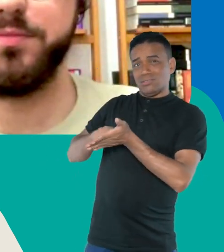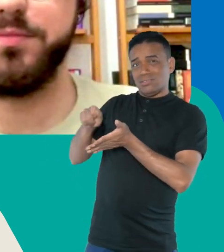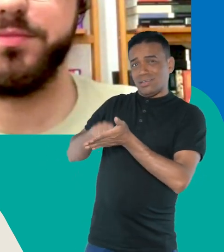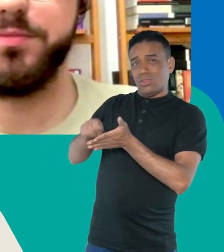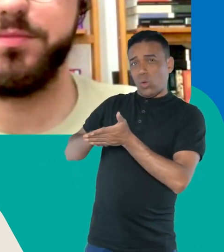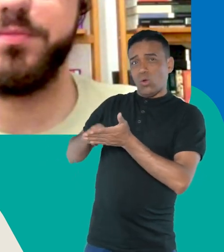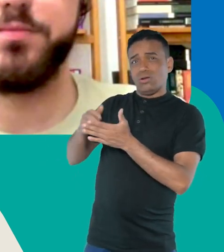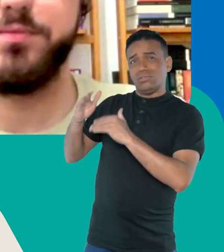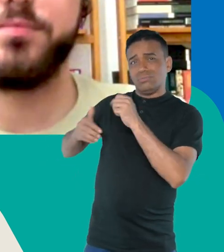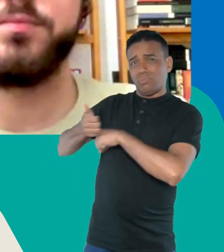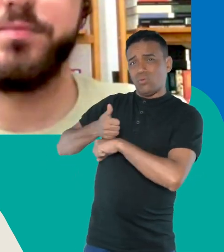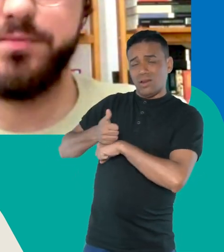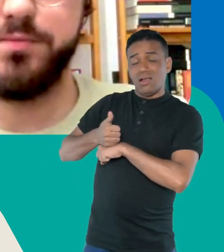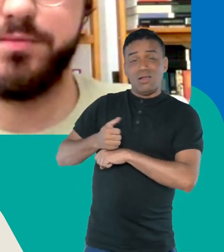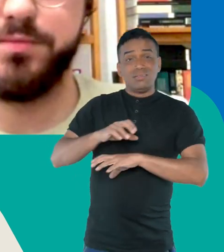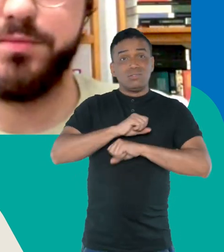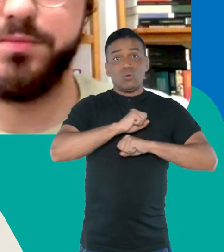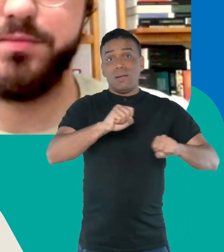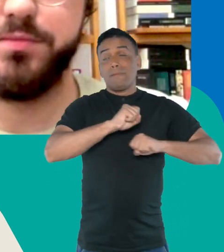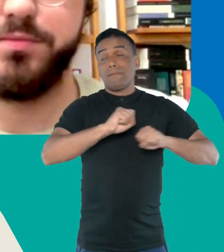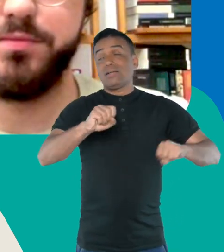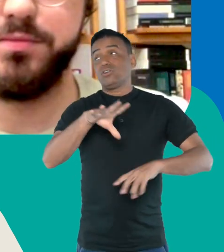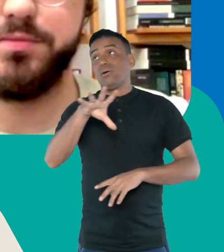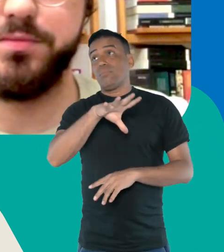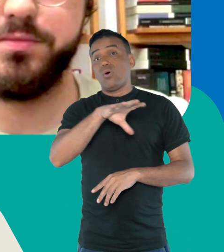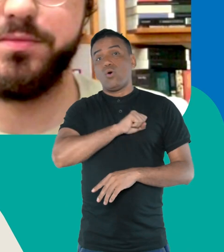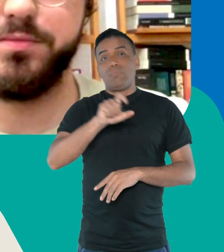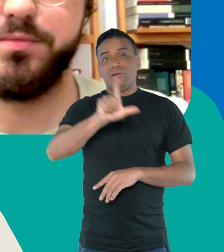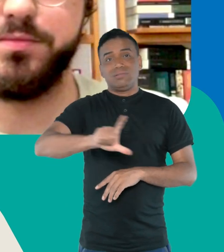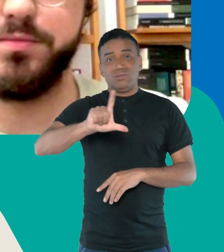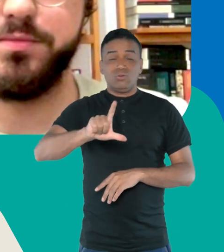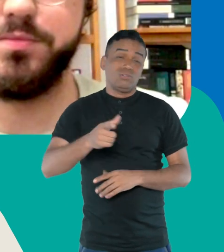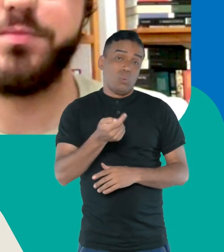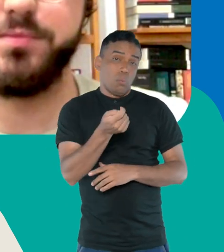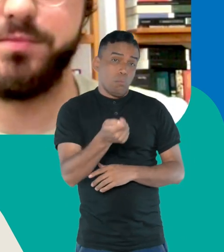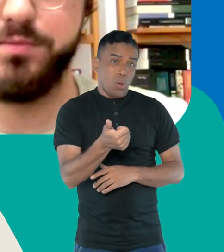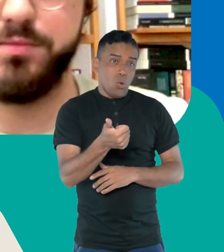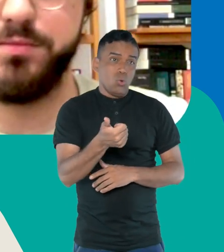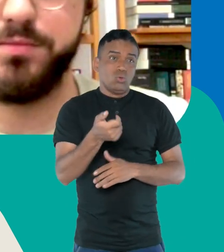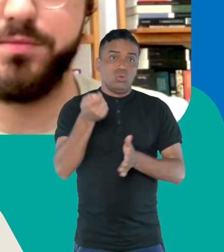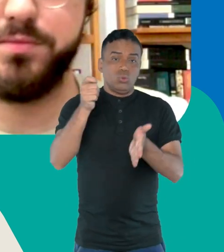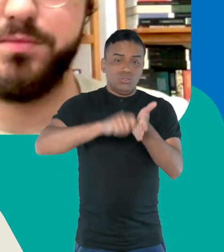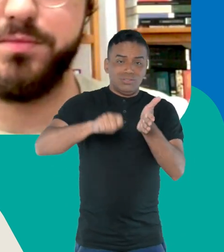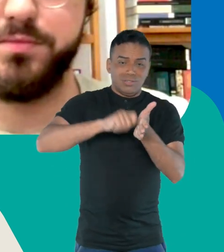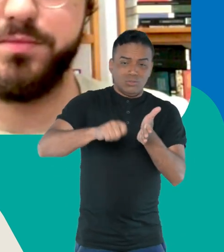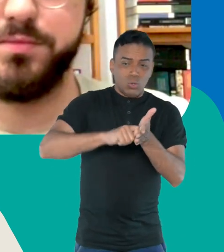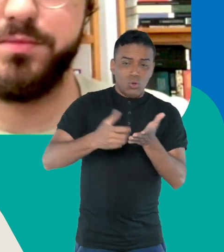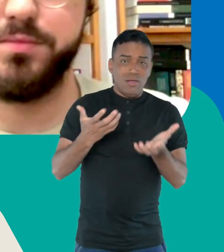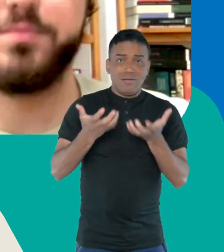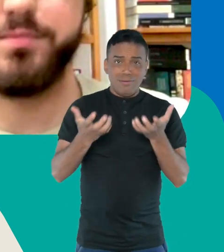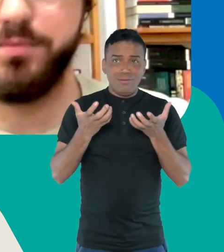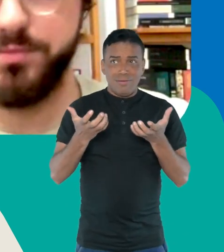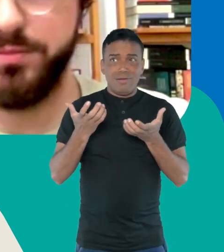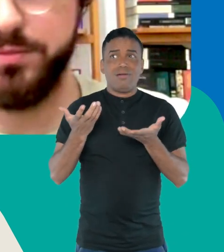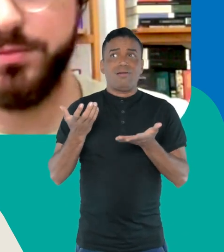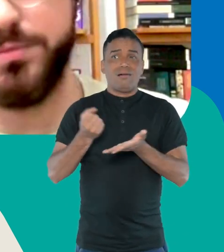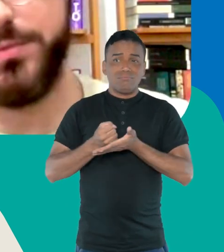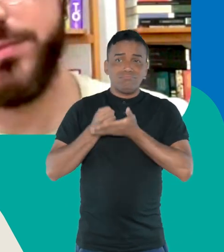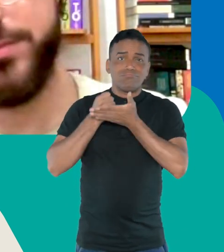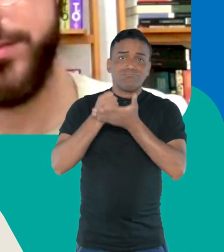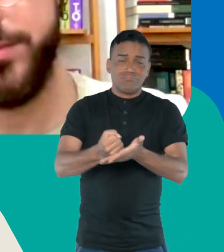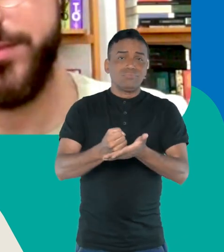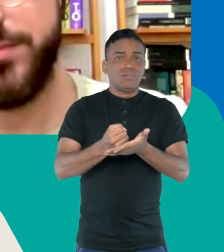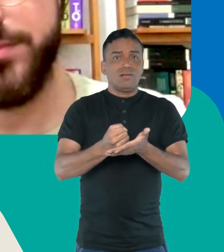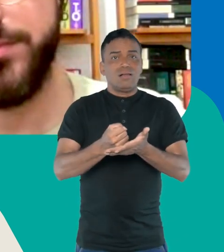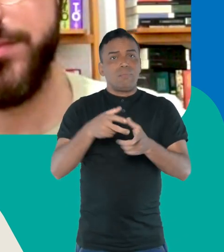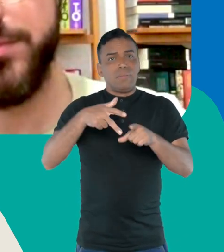pela literatura. Será que um pouco do escritor está em querer contribuir também assim para